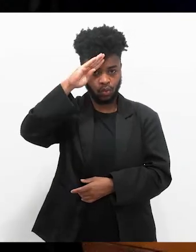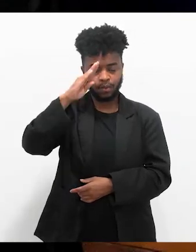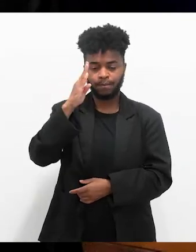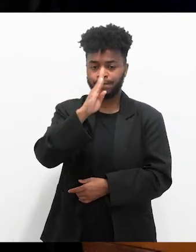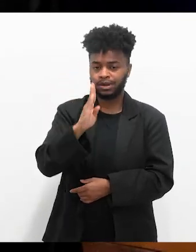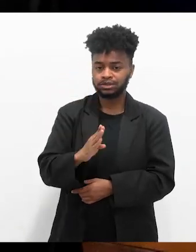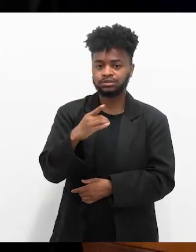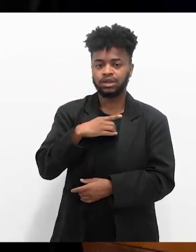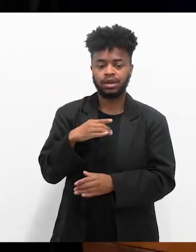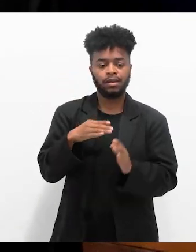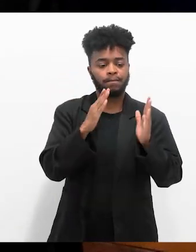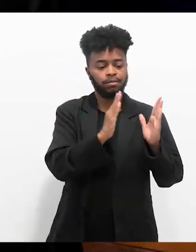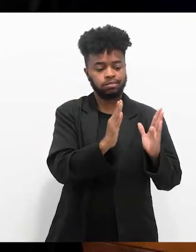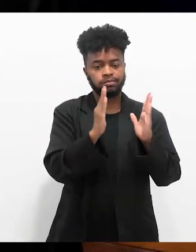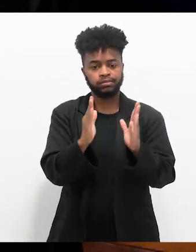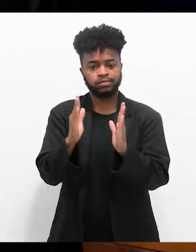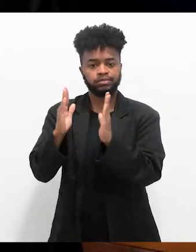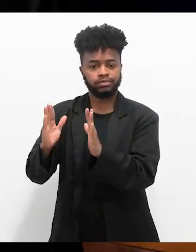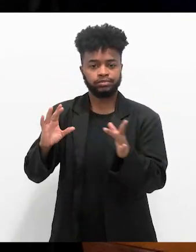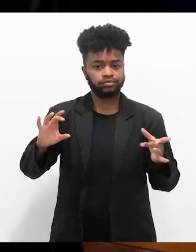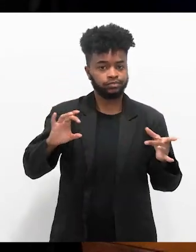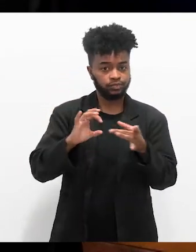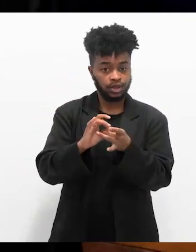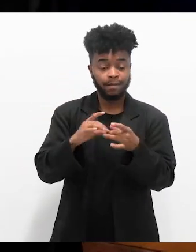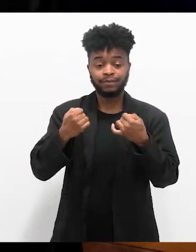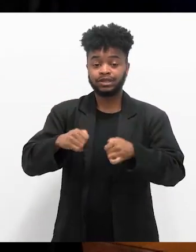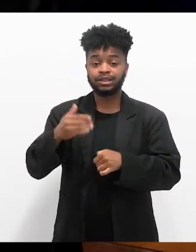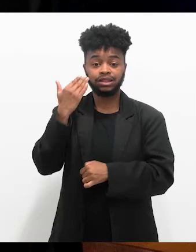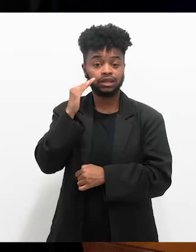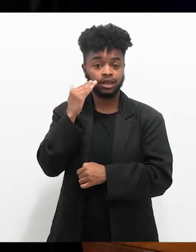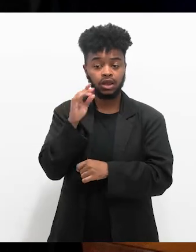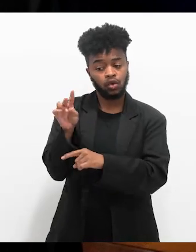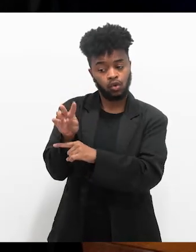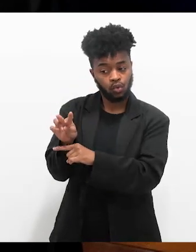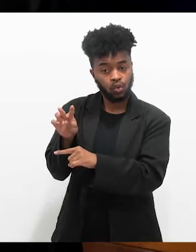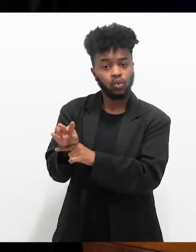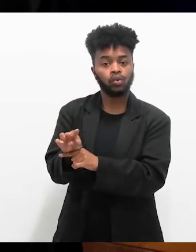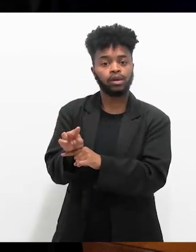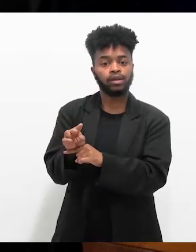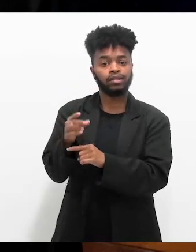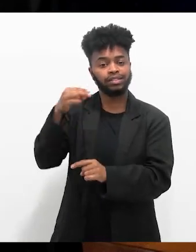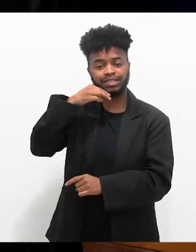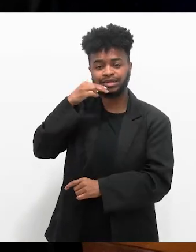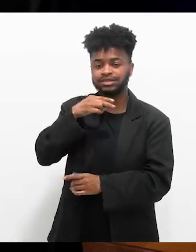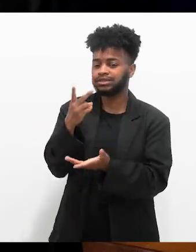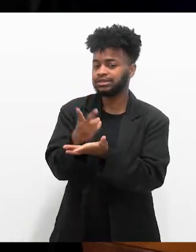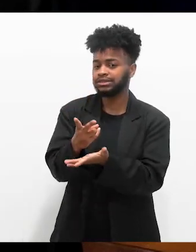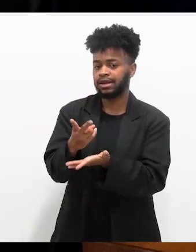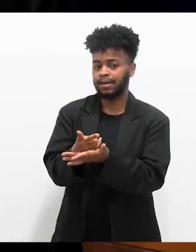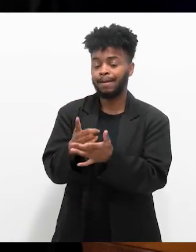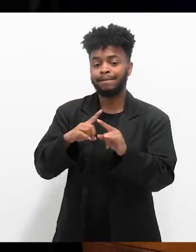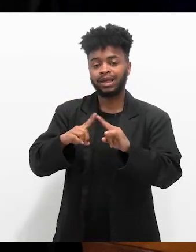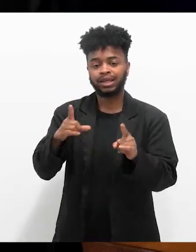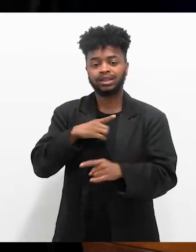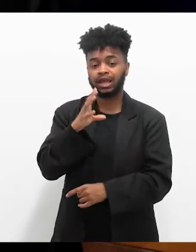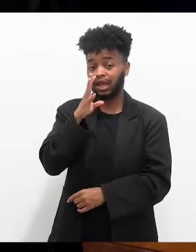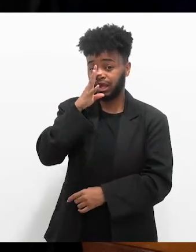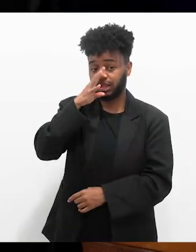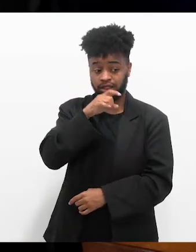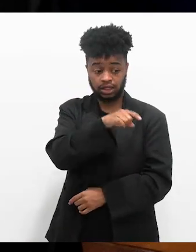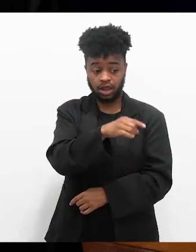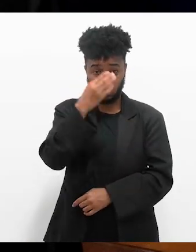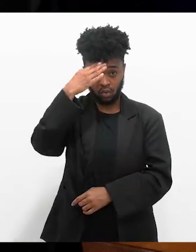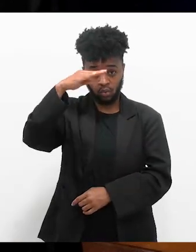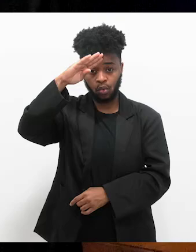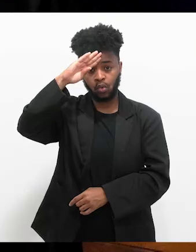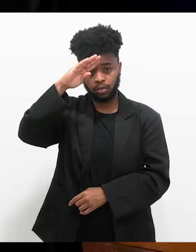Brasil, todo esse passo a passo a gente precisa entender. A gente preserva a Nigéria, preserva a África sempre, só que há uma resistência em